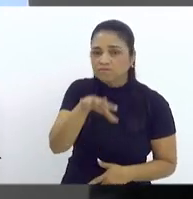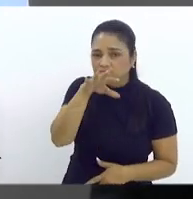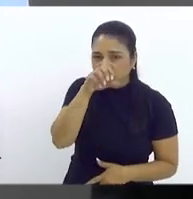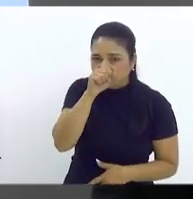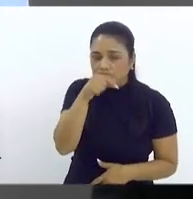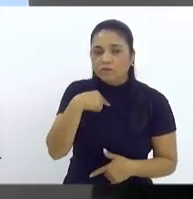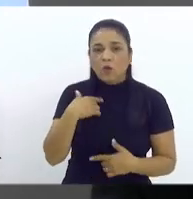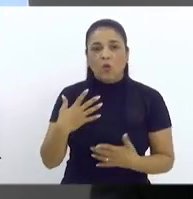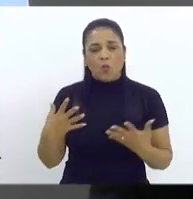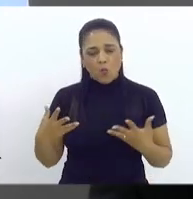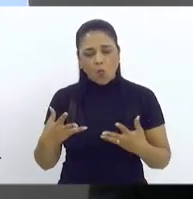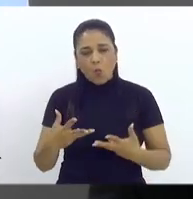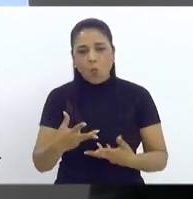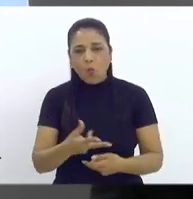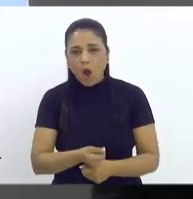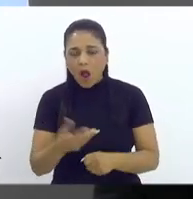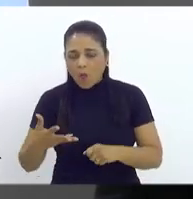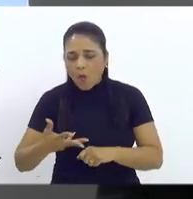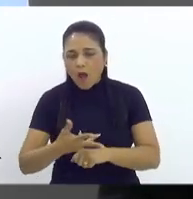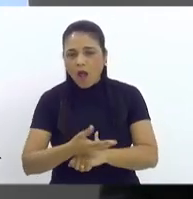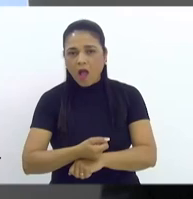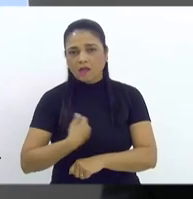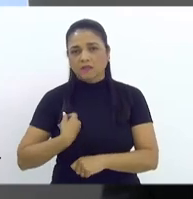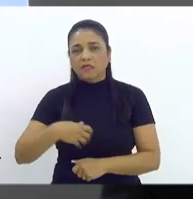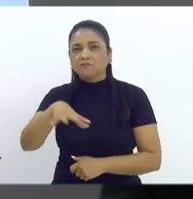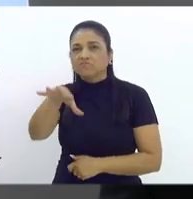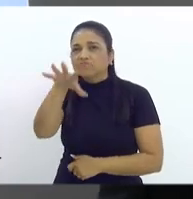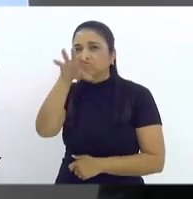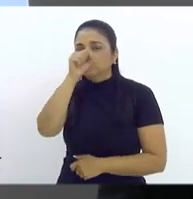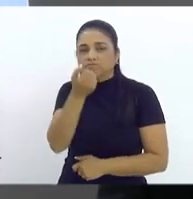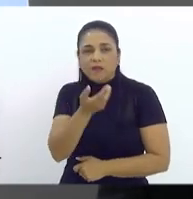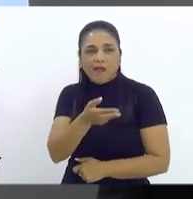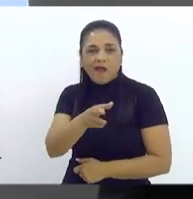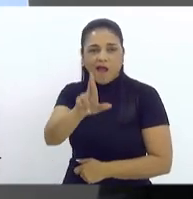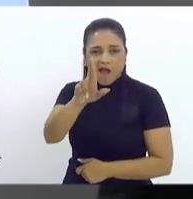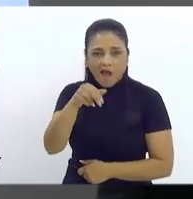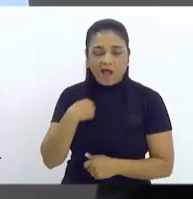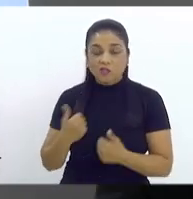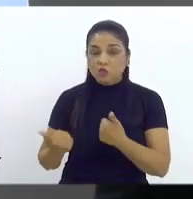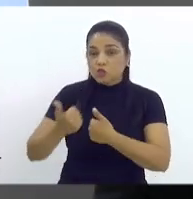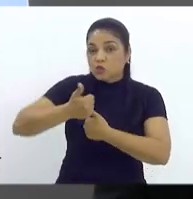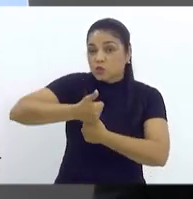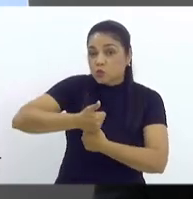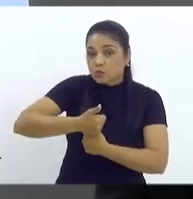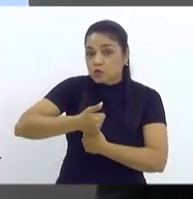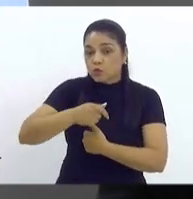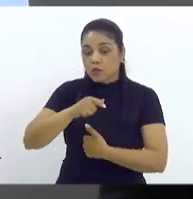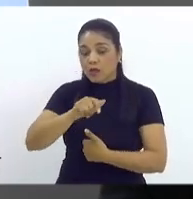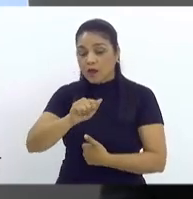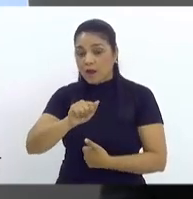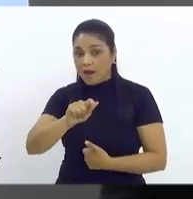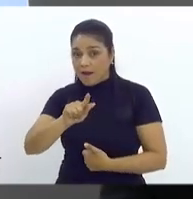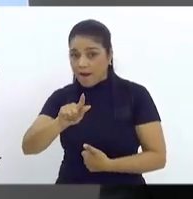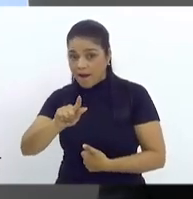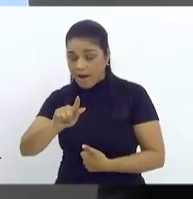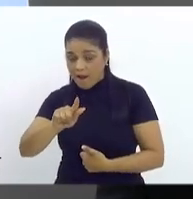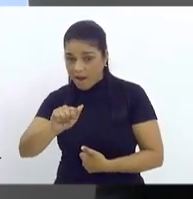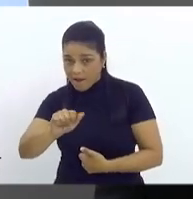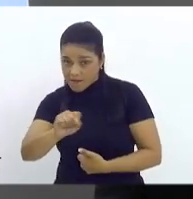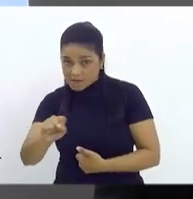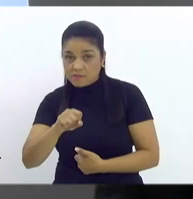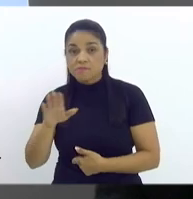saúde, qualidade do ar do ambiente, substituindo o diesel. E o